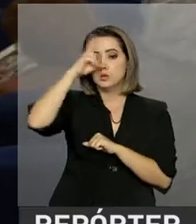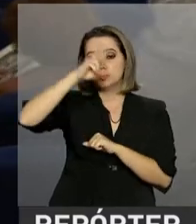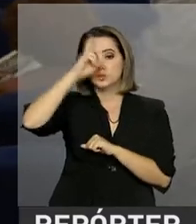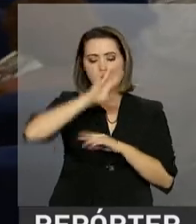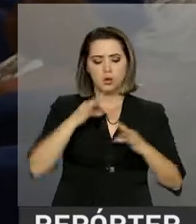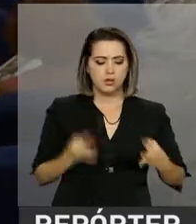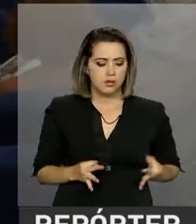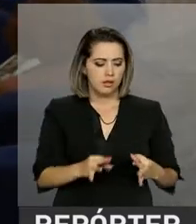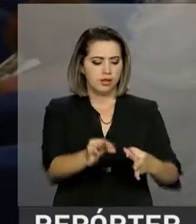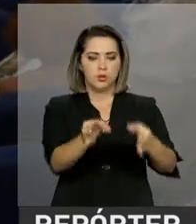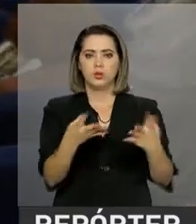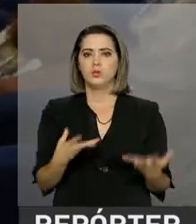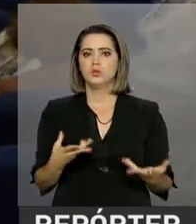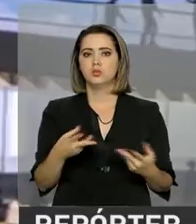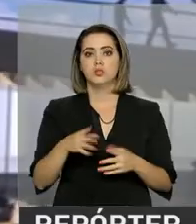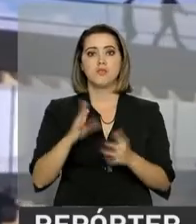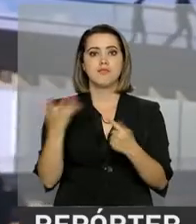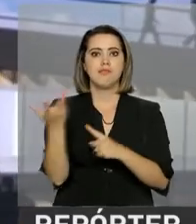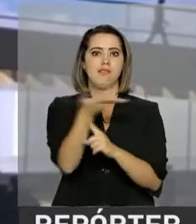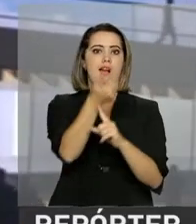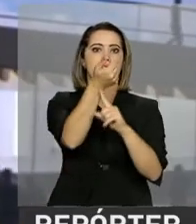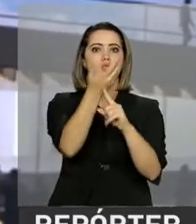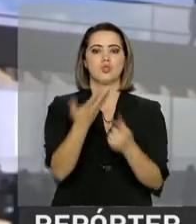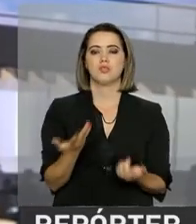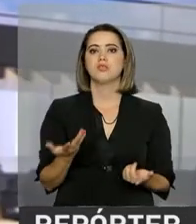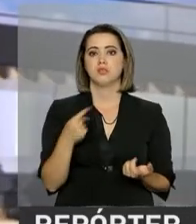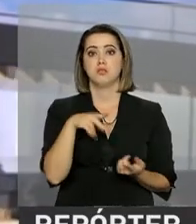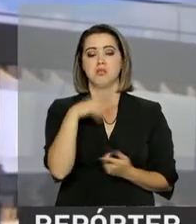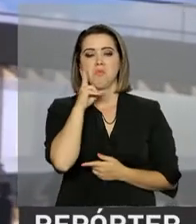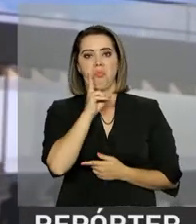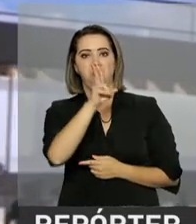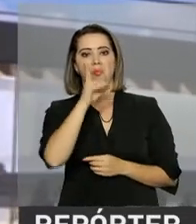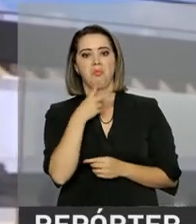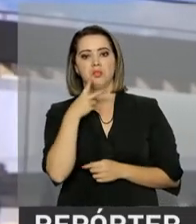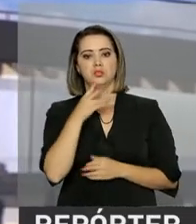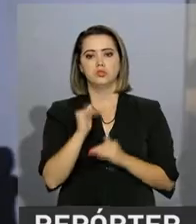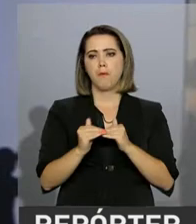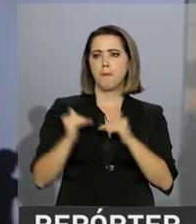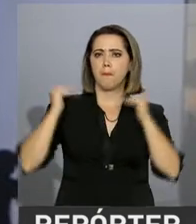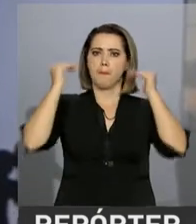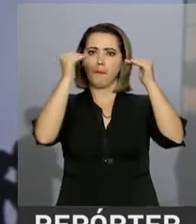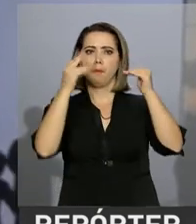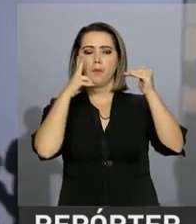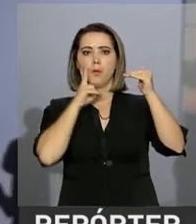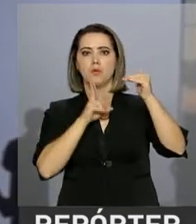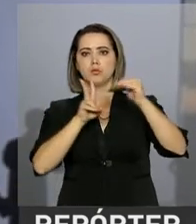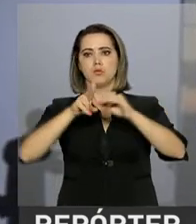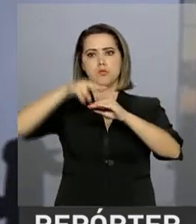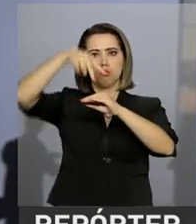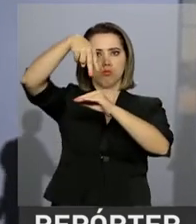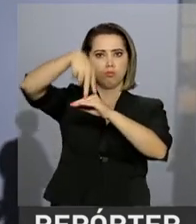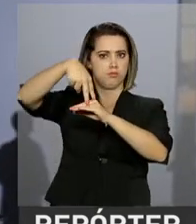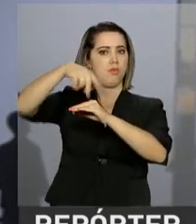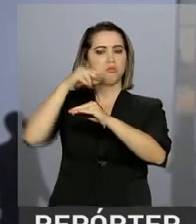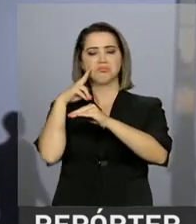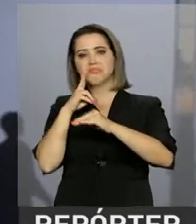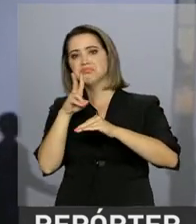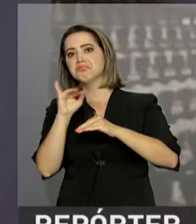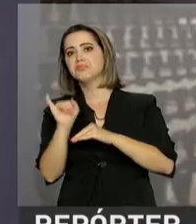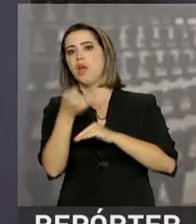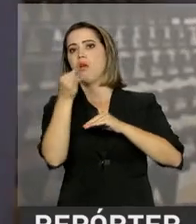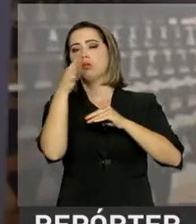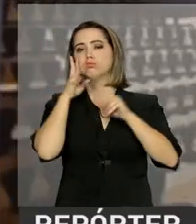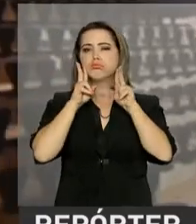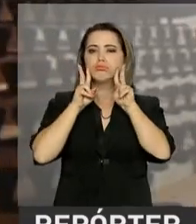tecnologia e arte o público poderá acessar sua cobertura e tem a oportunidade de